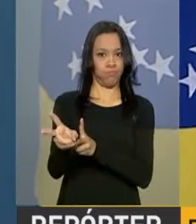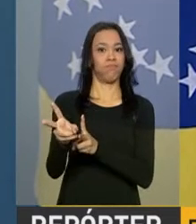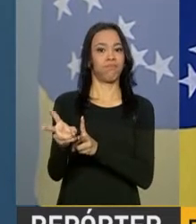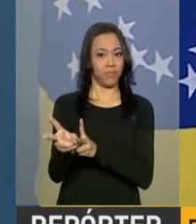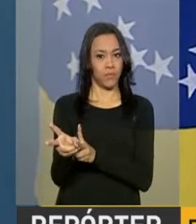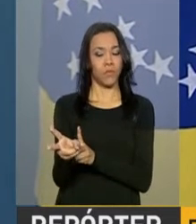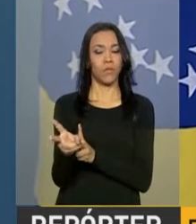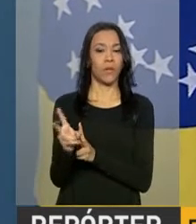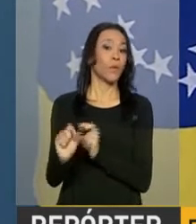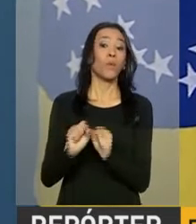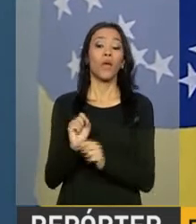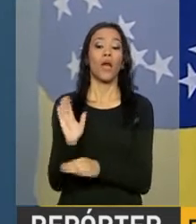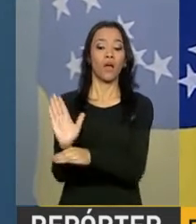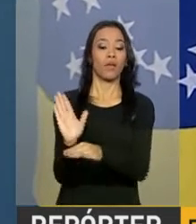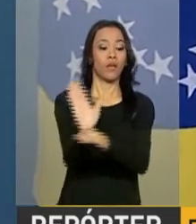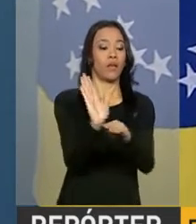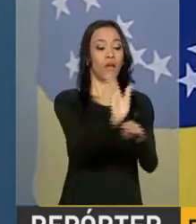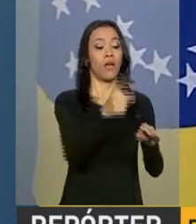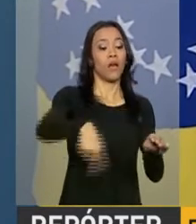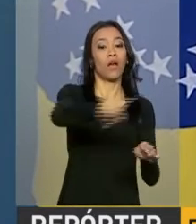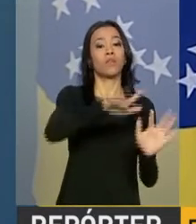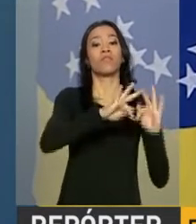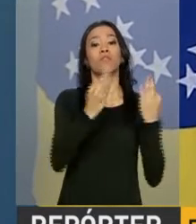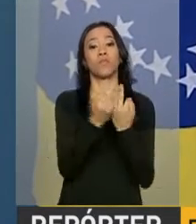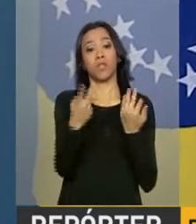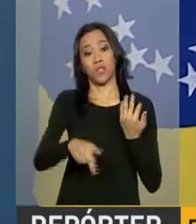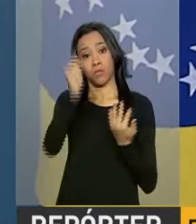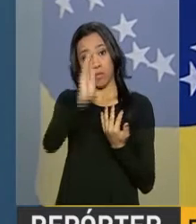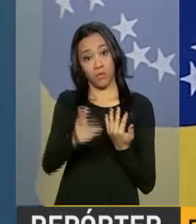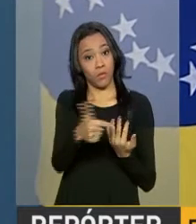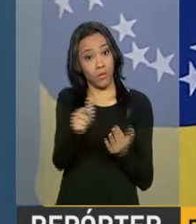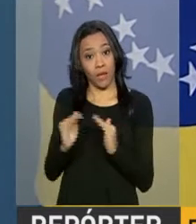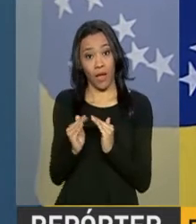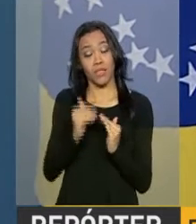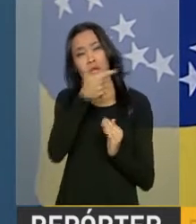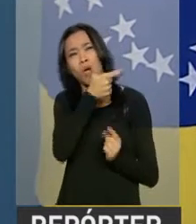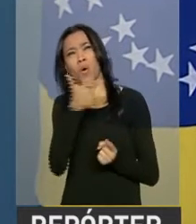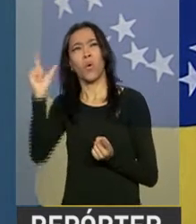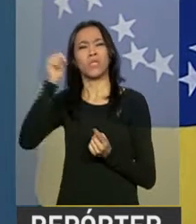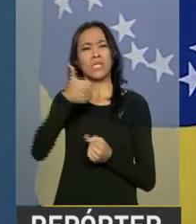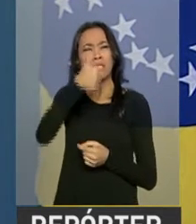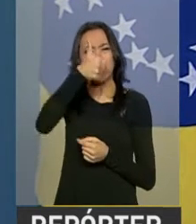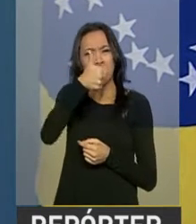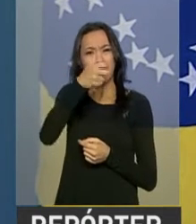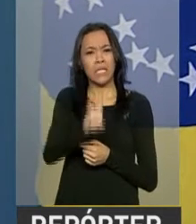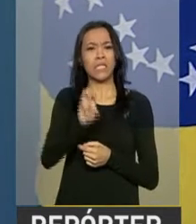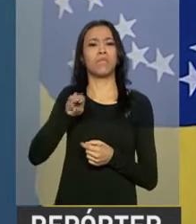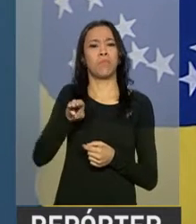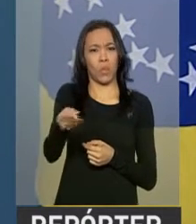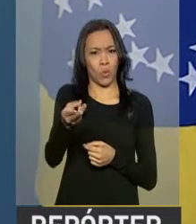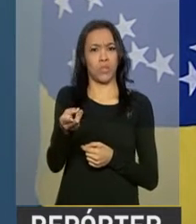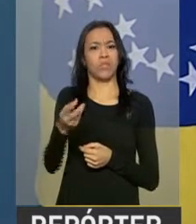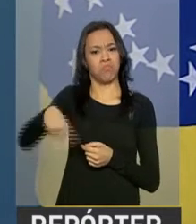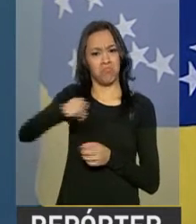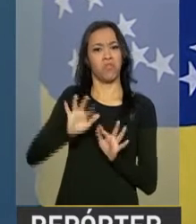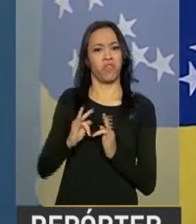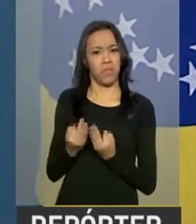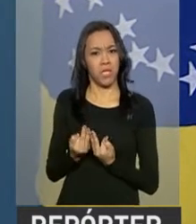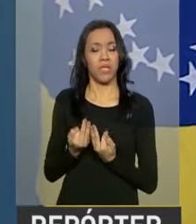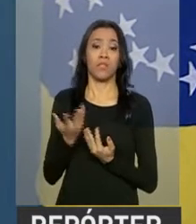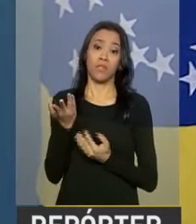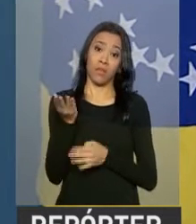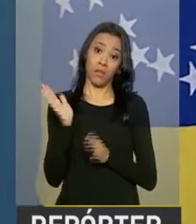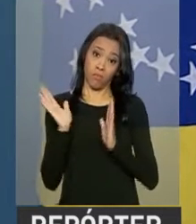das famílias brasileiras que não têm habitação mas outros 15 milhões e outros 15 milhões de famílias vivem em residências em